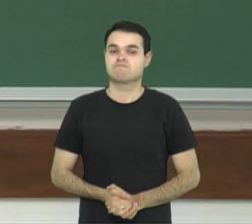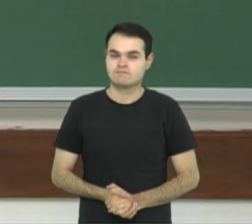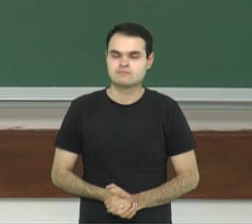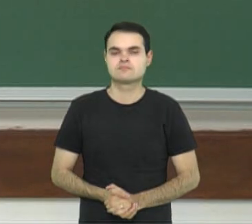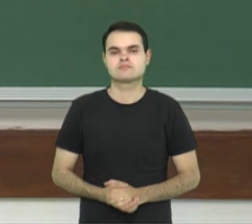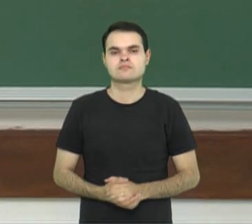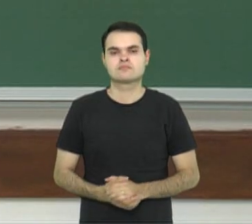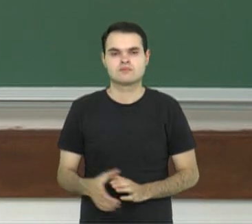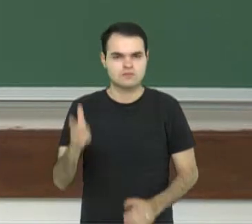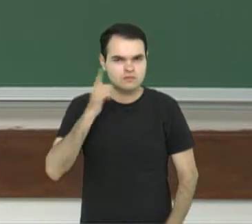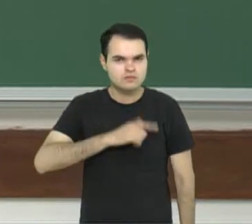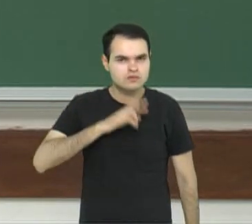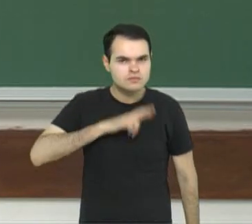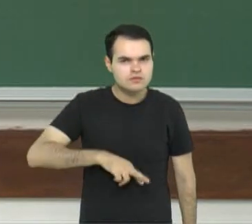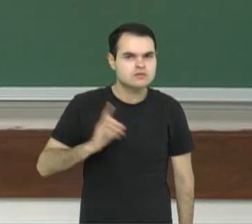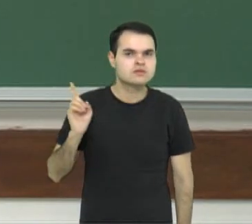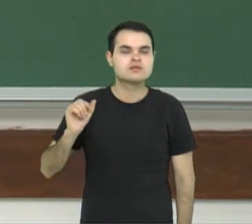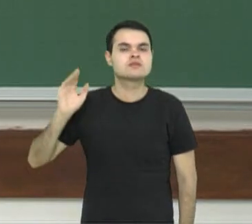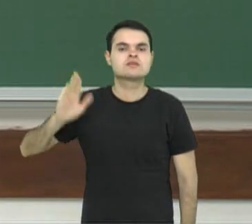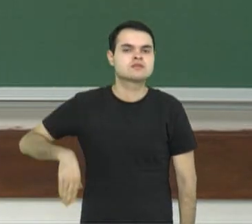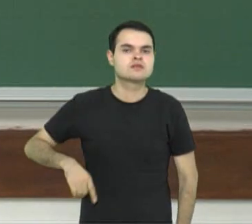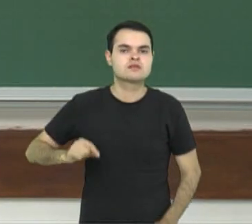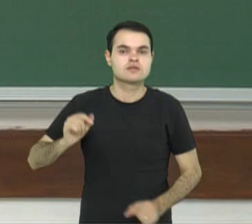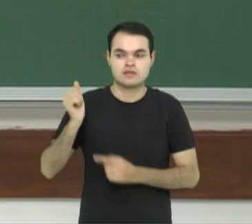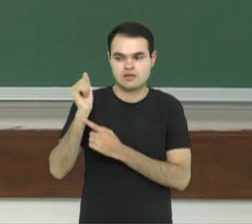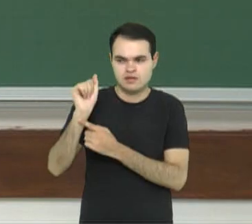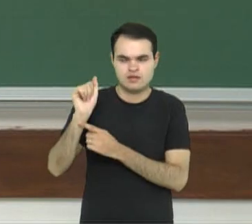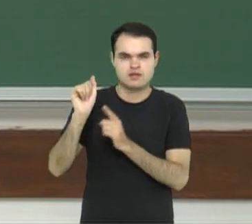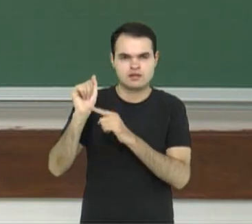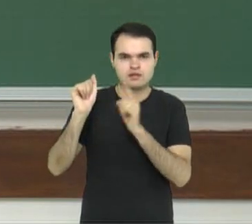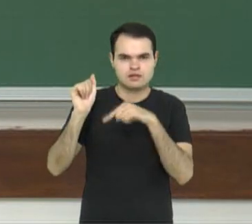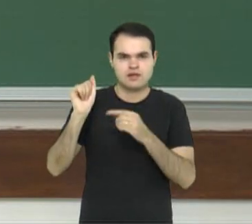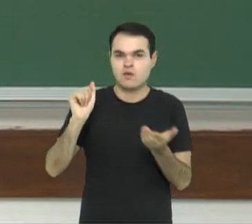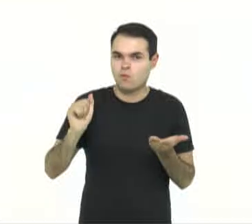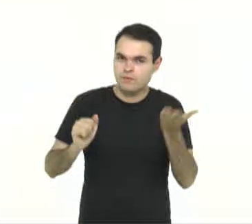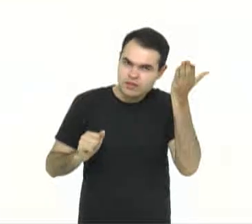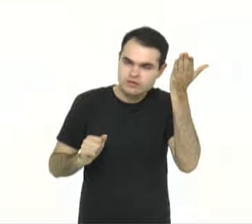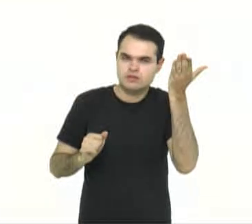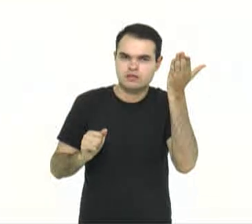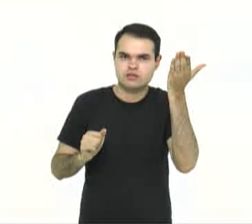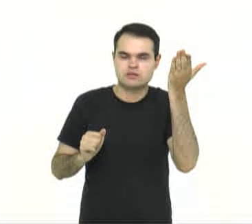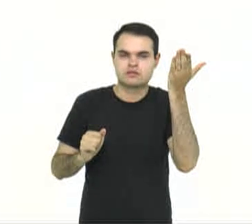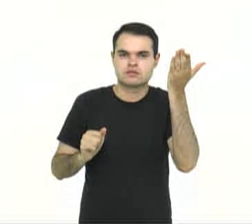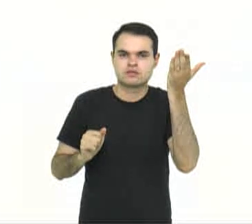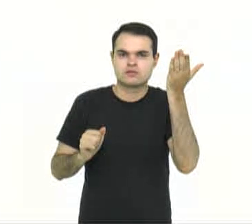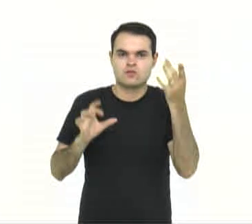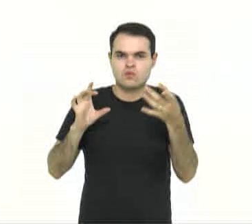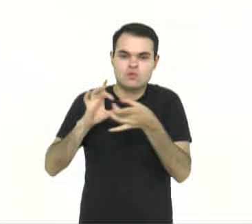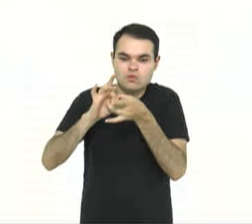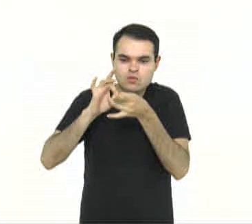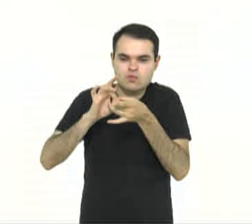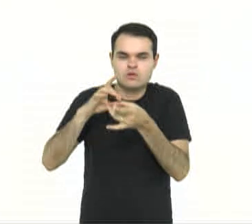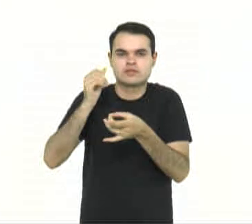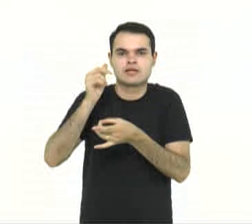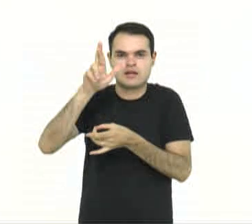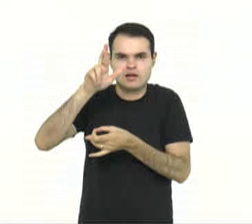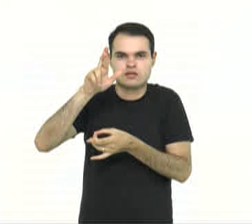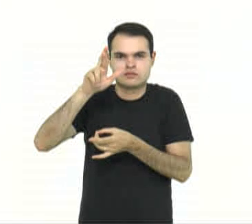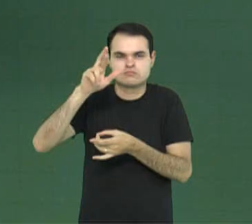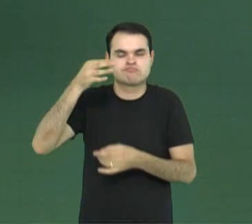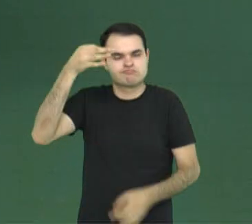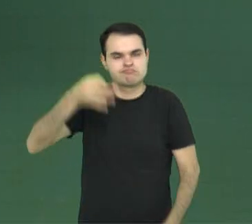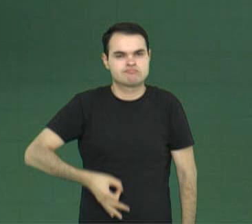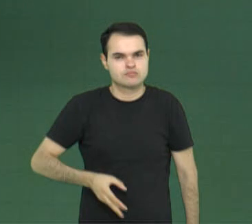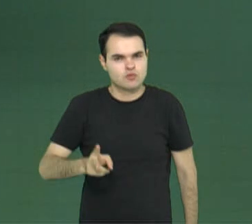Então, pessoal, conseguiram responder? Quem assinalou a alternativa A, que aumenta, tá, a superfície de contato com o ar,